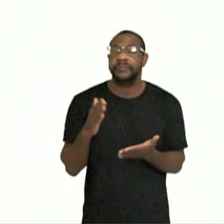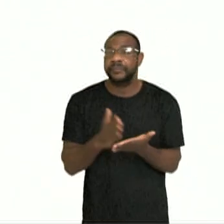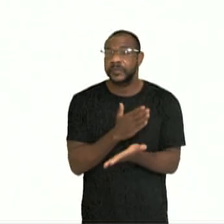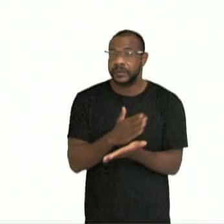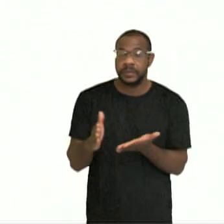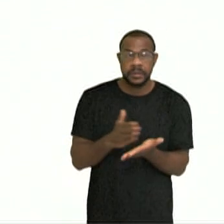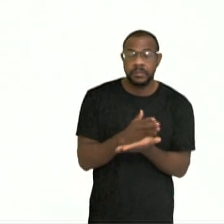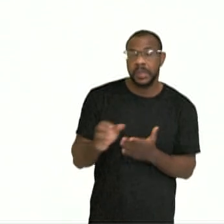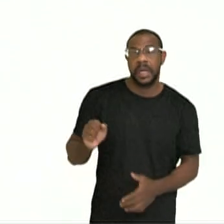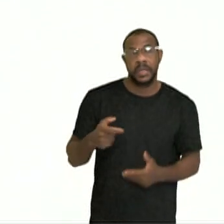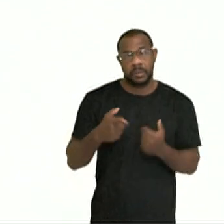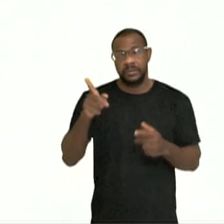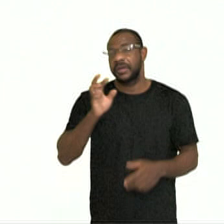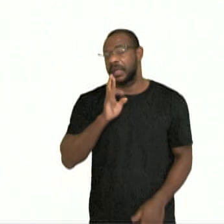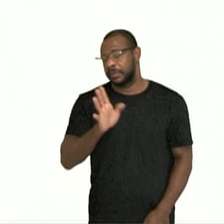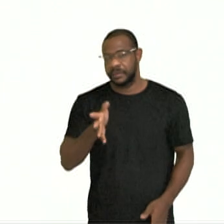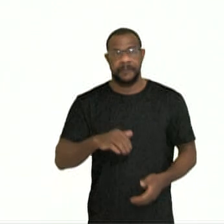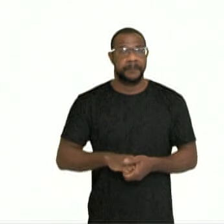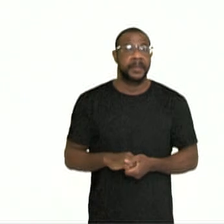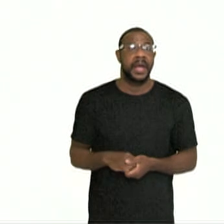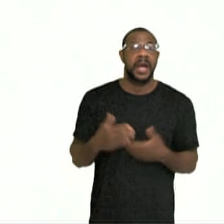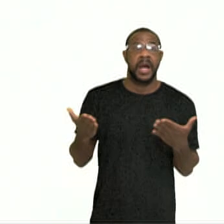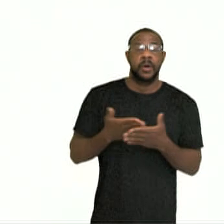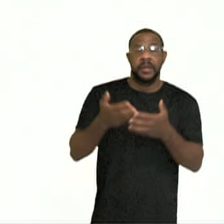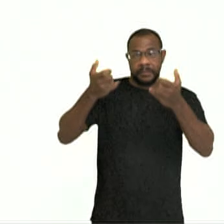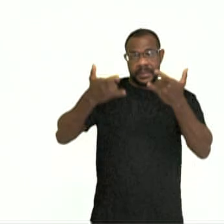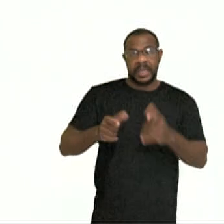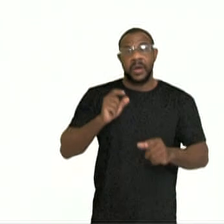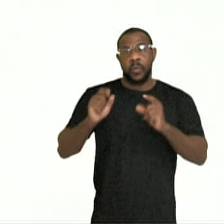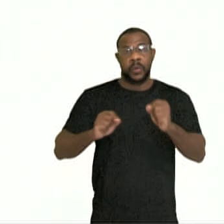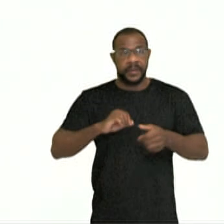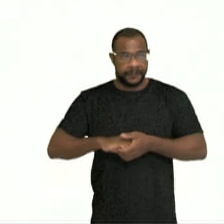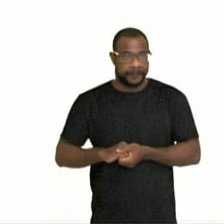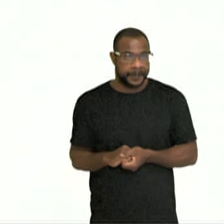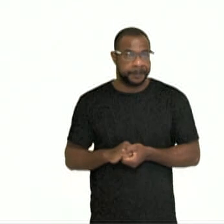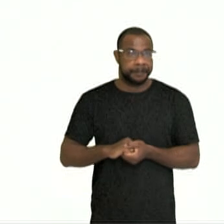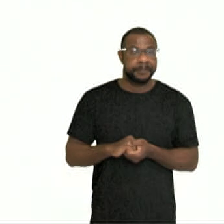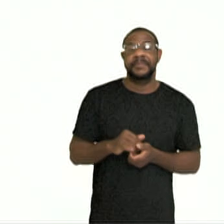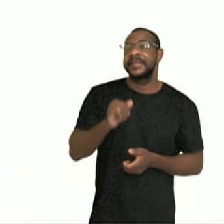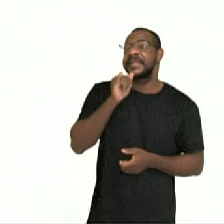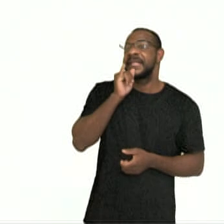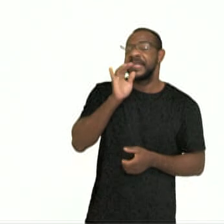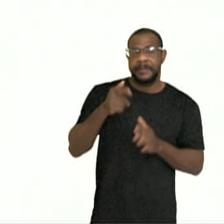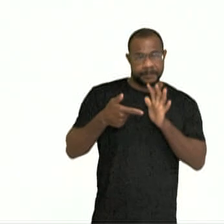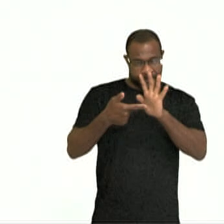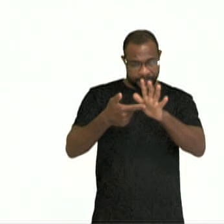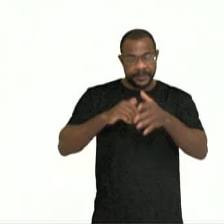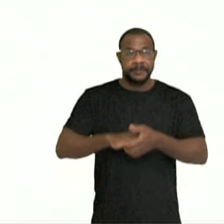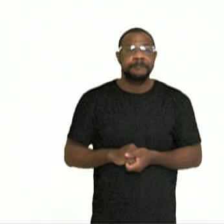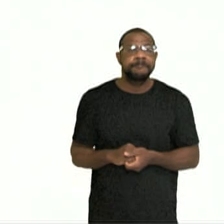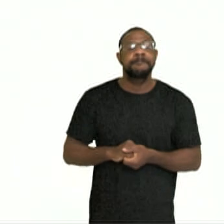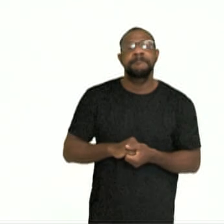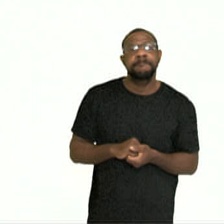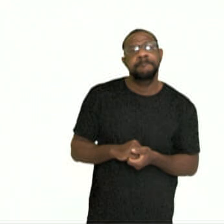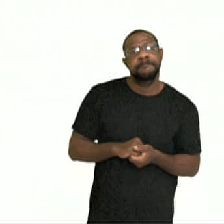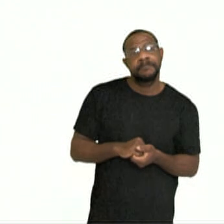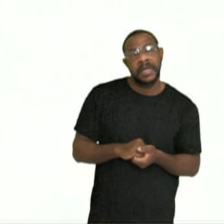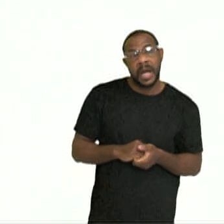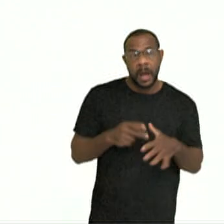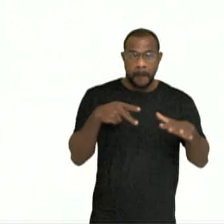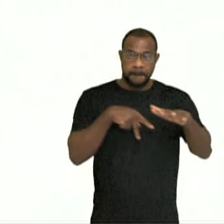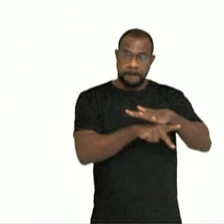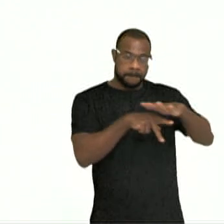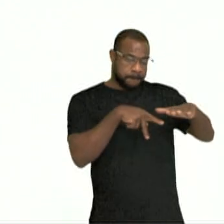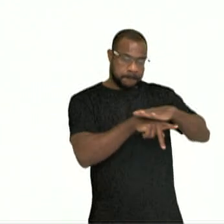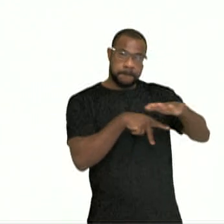coisas aqui vocês já responderam. Vamos agora comentar a respeito. Então, por exemplo, ali, no caso da poupança, vamos